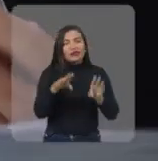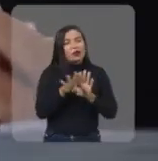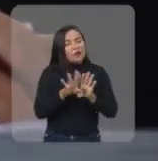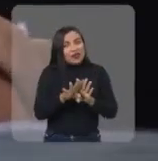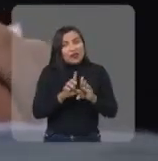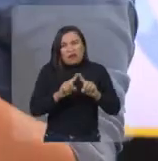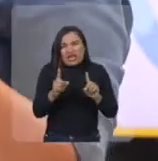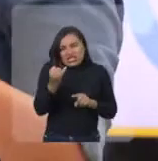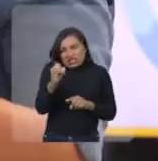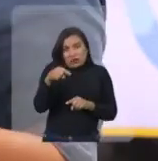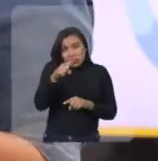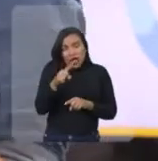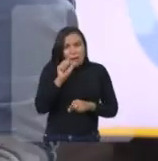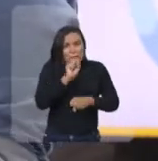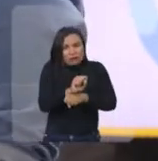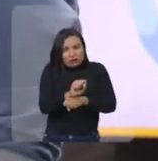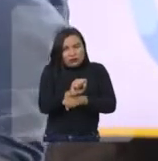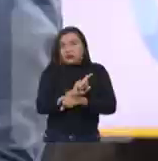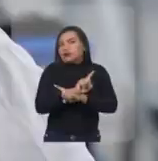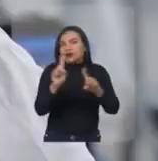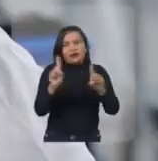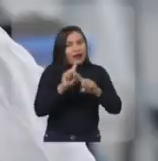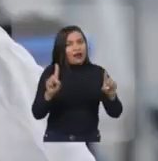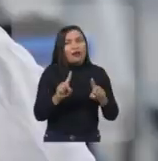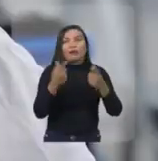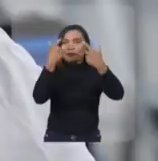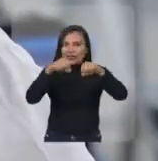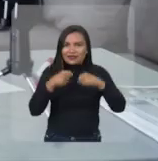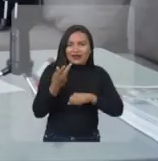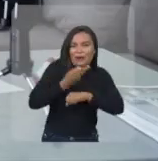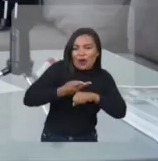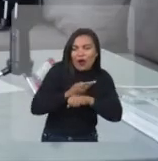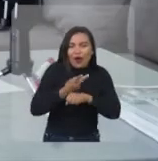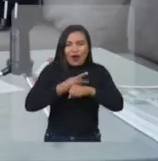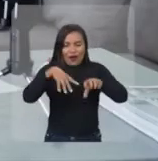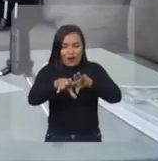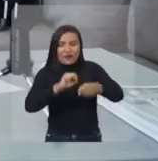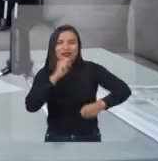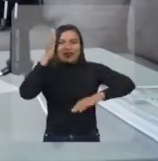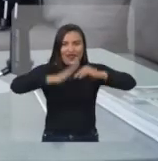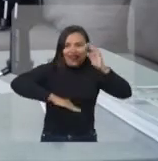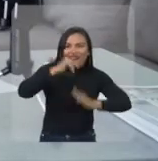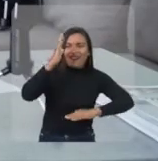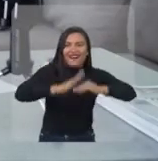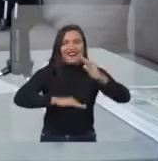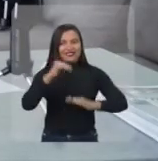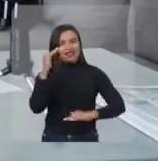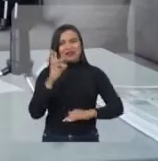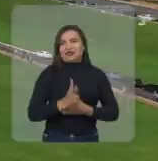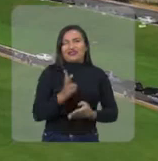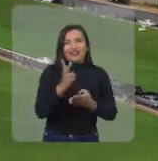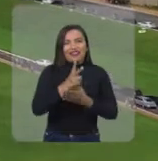é uma opção. Buscar o aperfeiçoamento profissional é o caminho. Um caminho que não precisa ser trabalhado